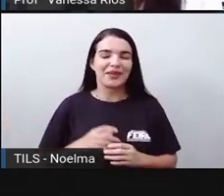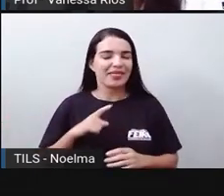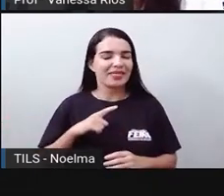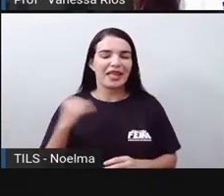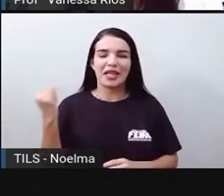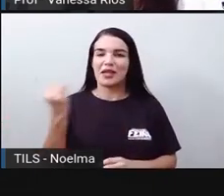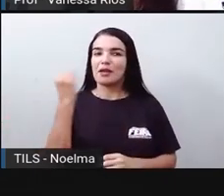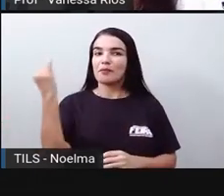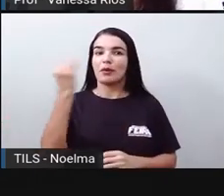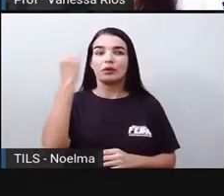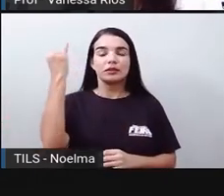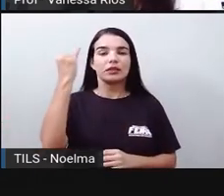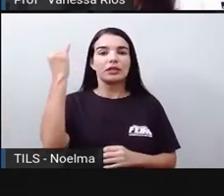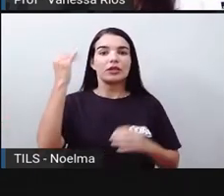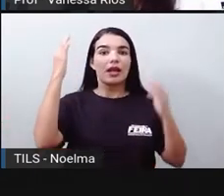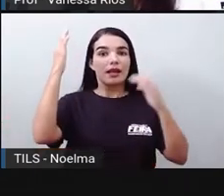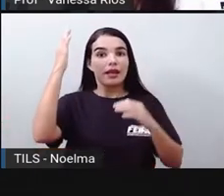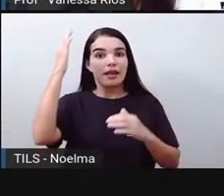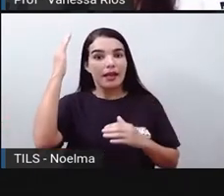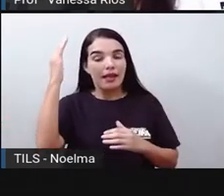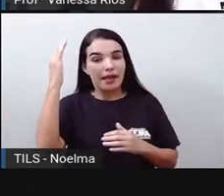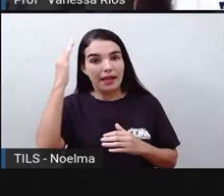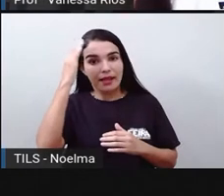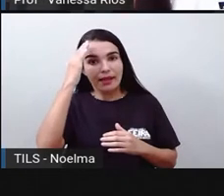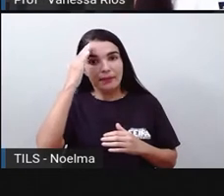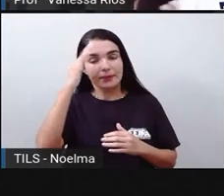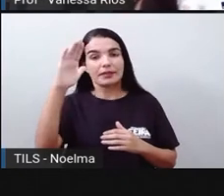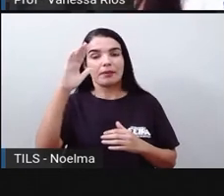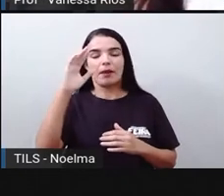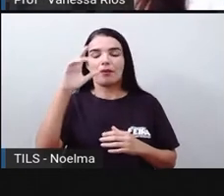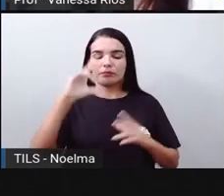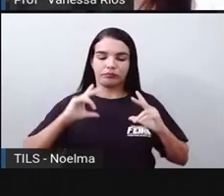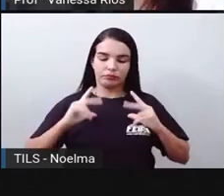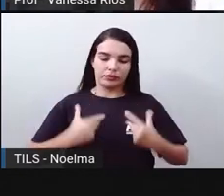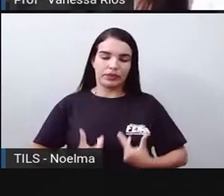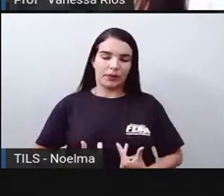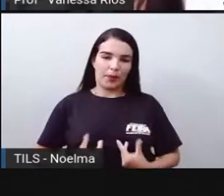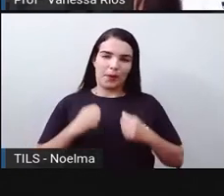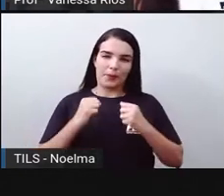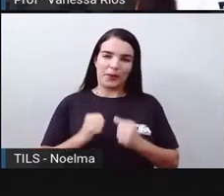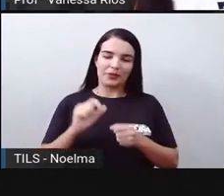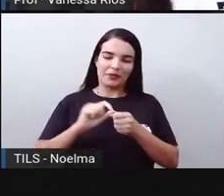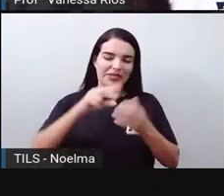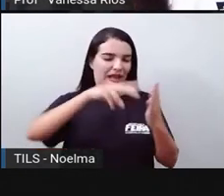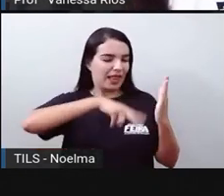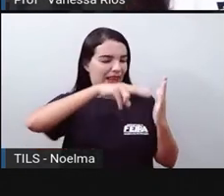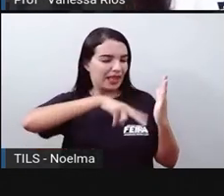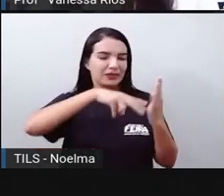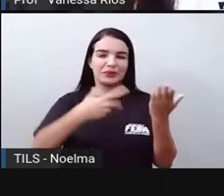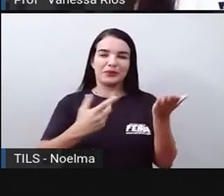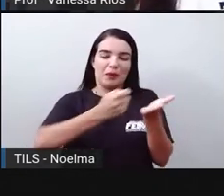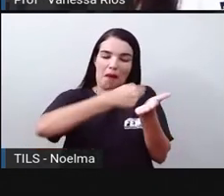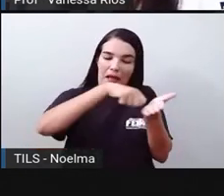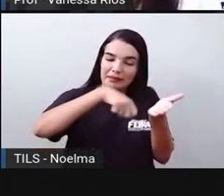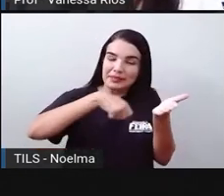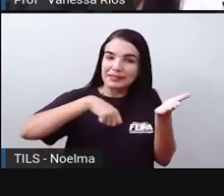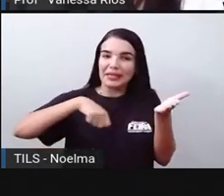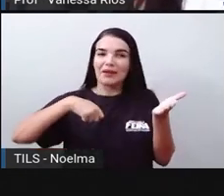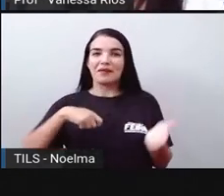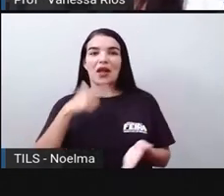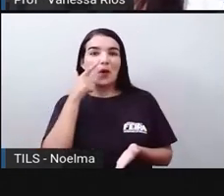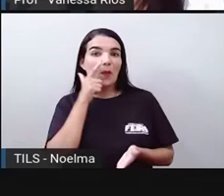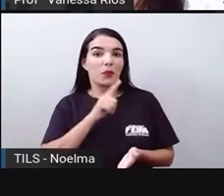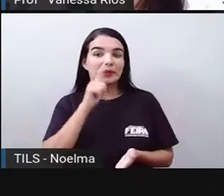tão necessário para o ser humano. E aí conseguir fazer leituras, conseguir escrever, não é?